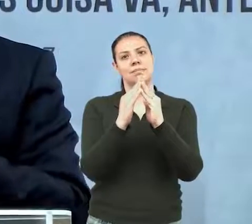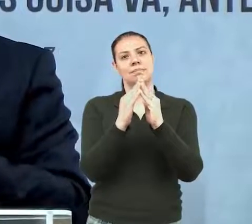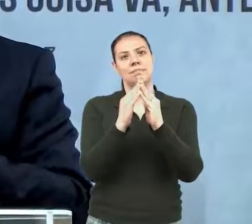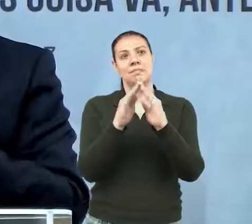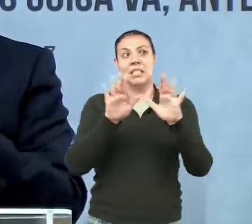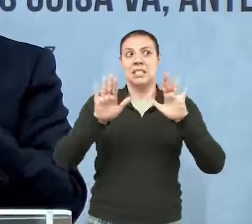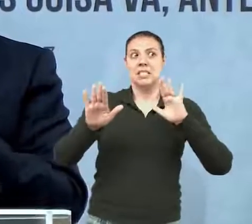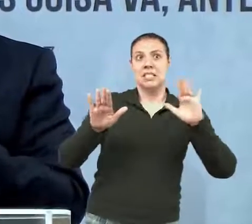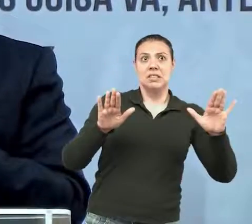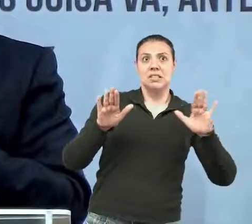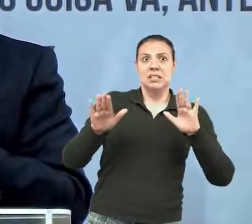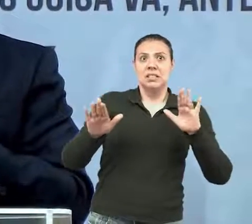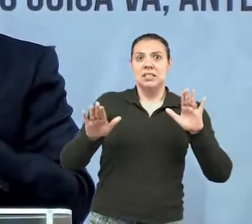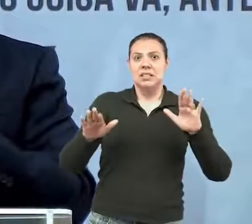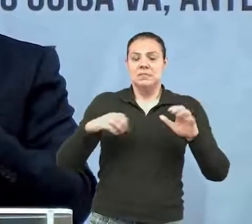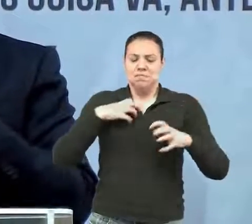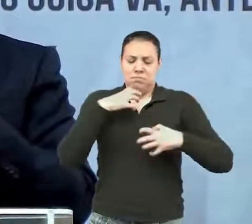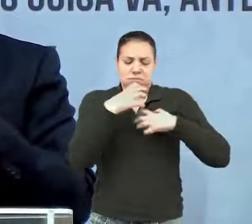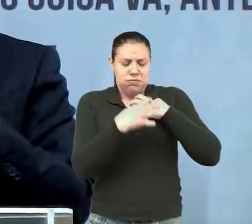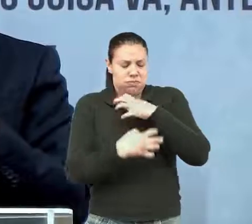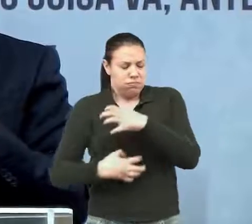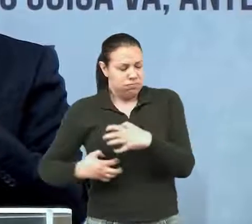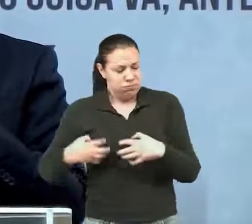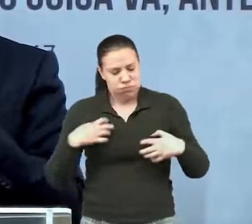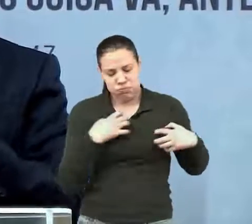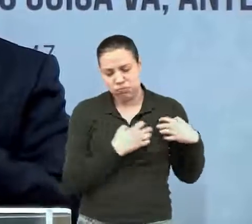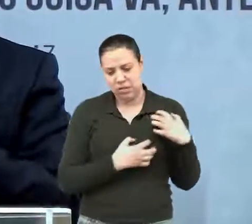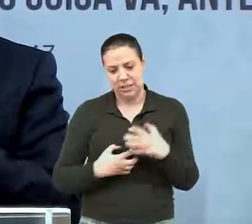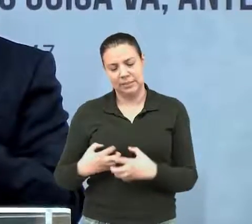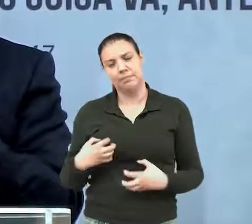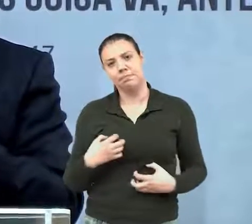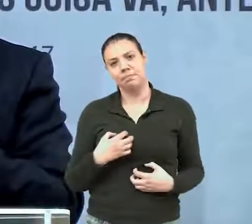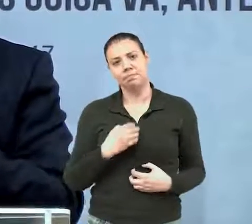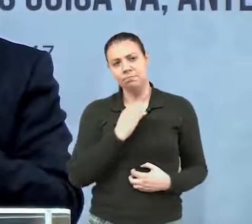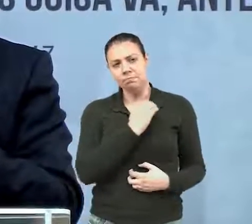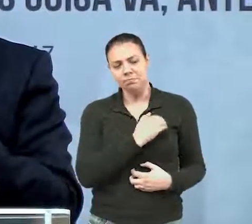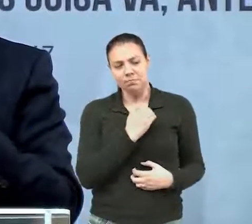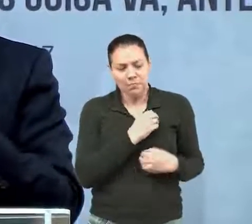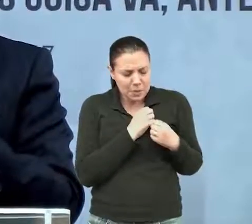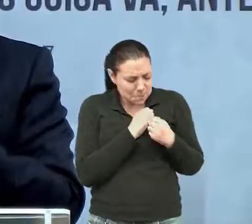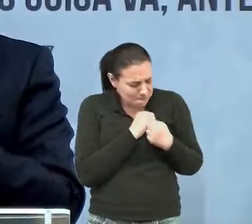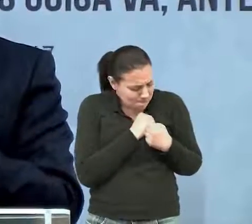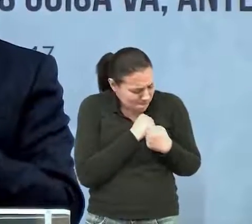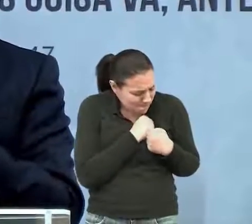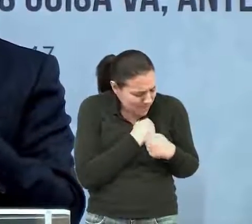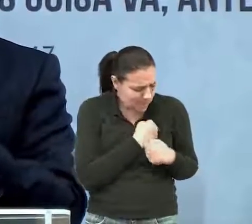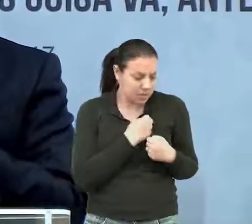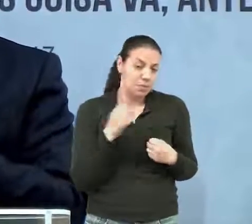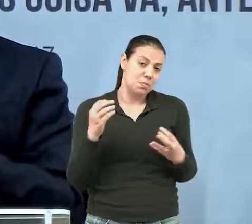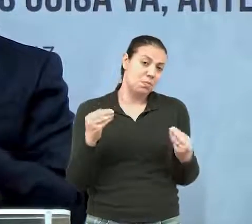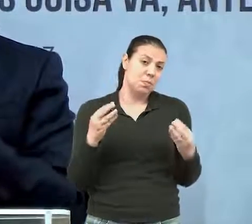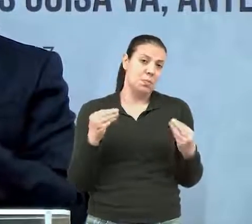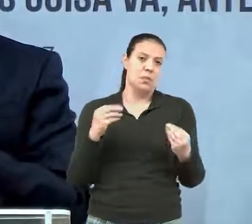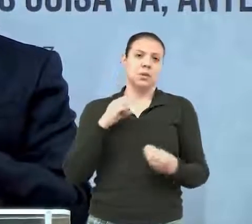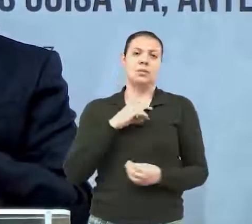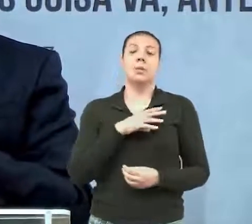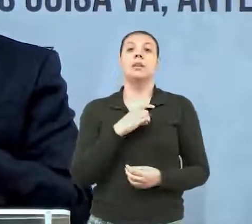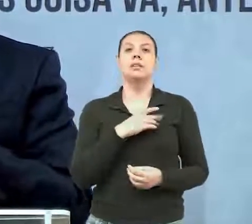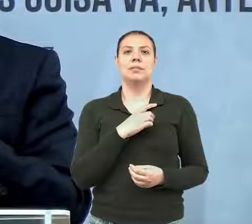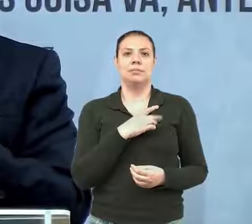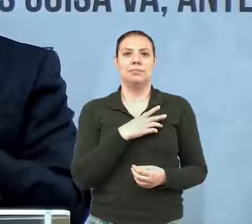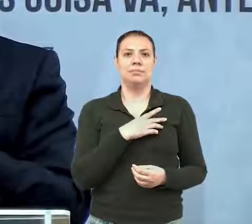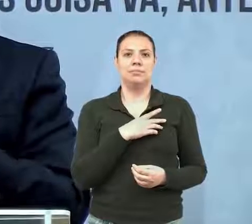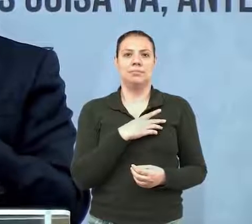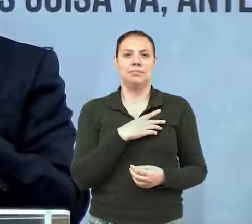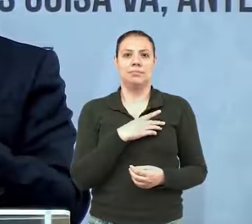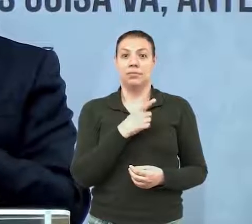talvez ansioso, preocupado, angustiado, com muito medo.